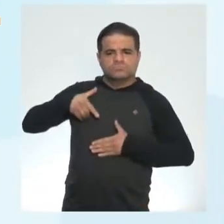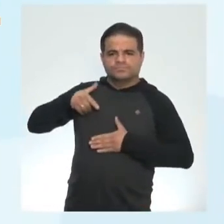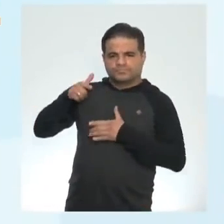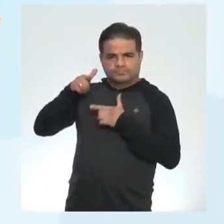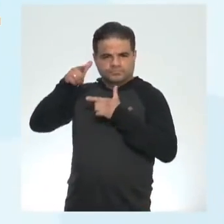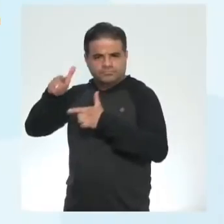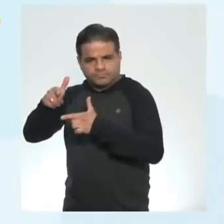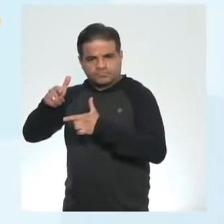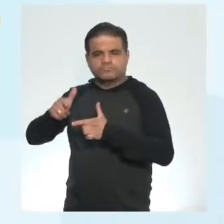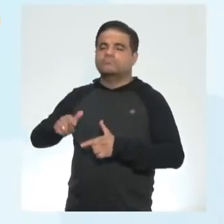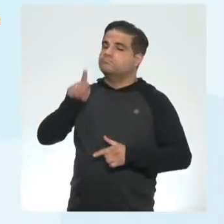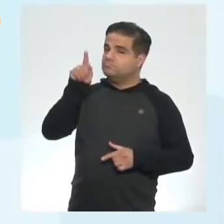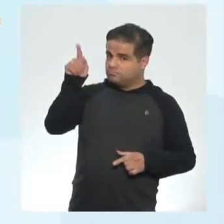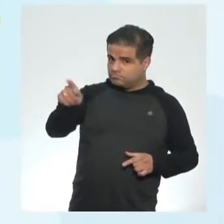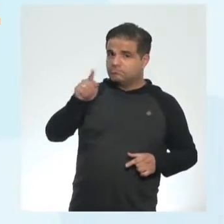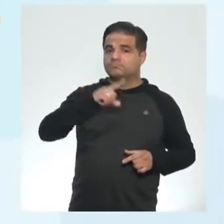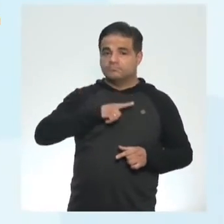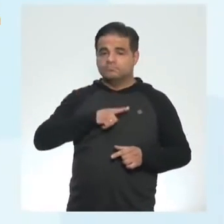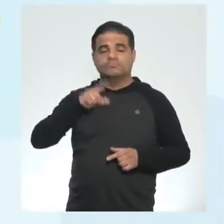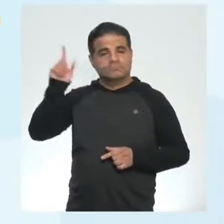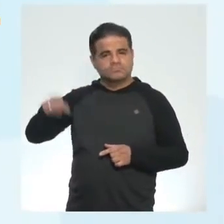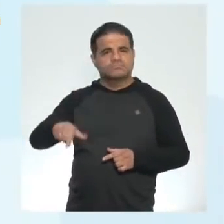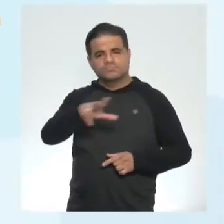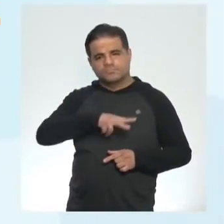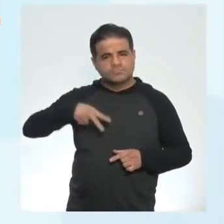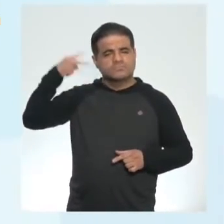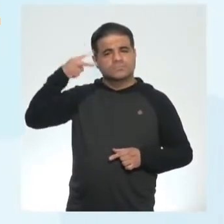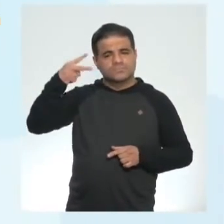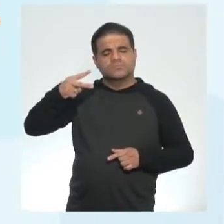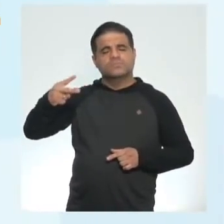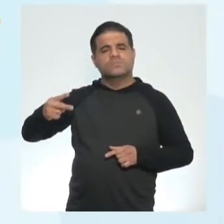guerra, aí nessa guerra da